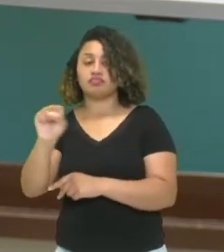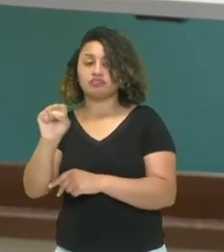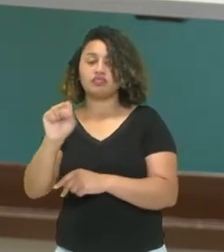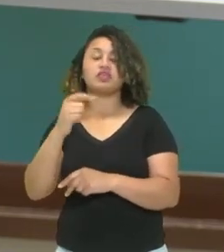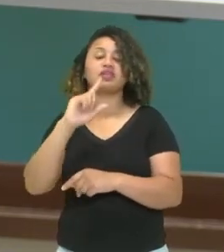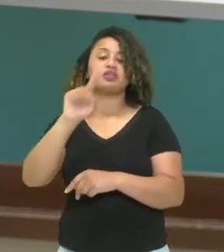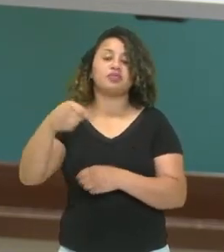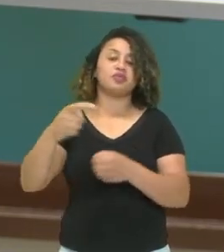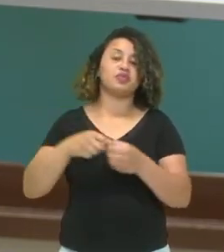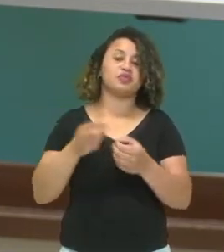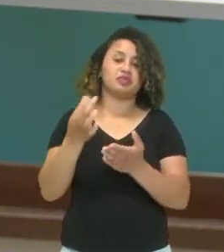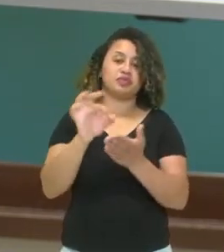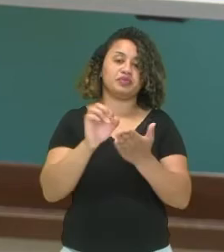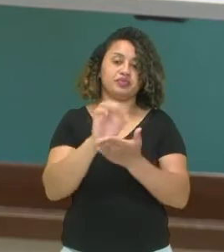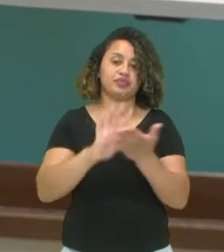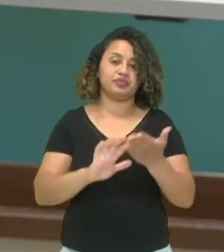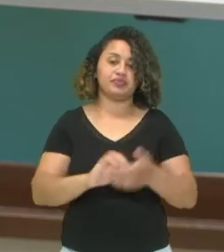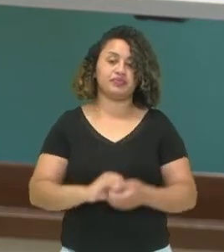já voltamos a conferir.